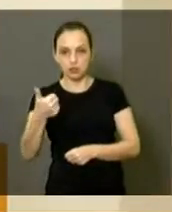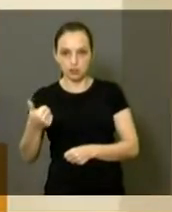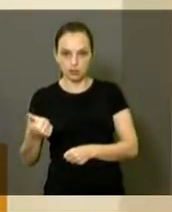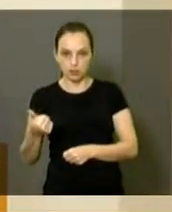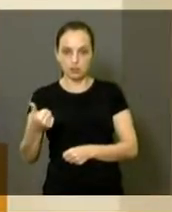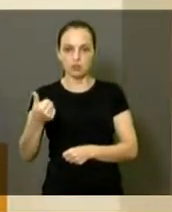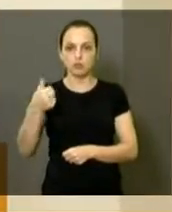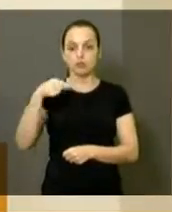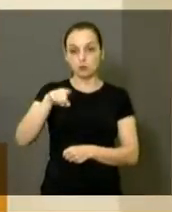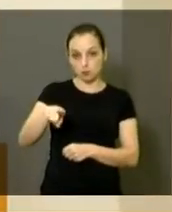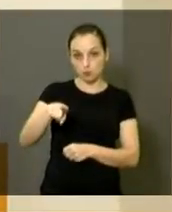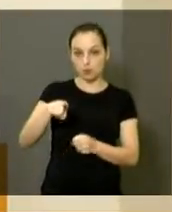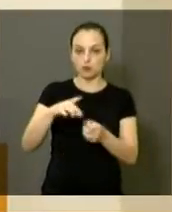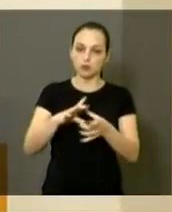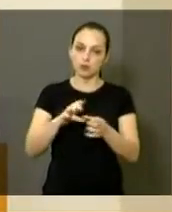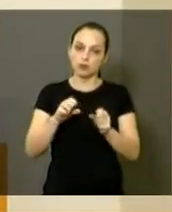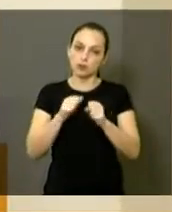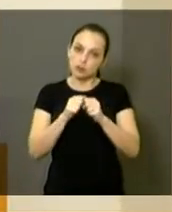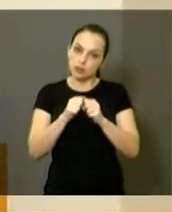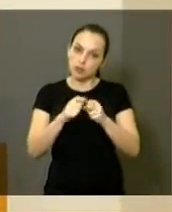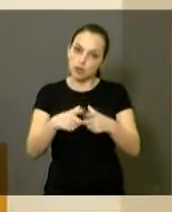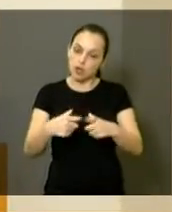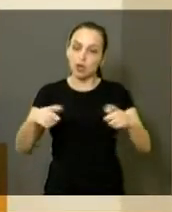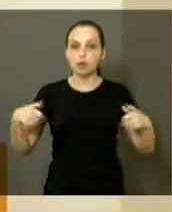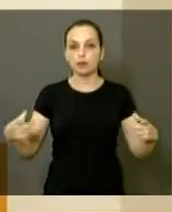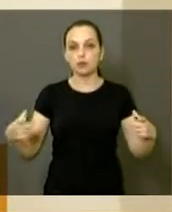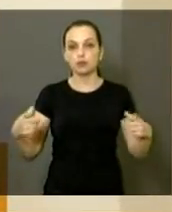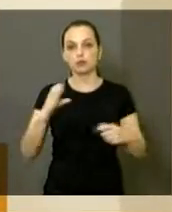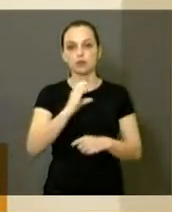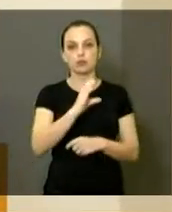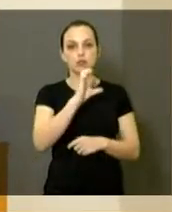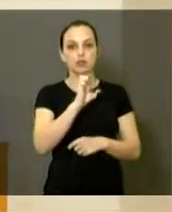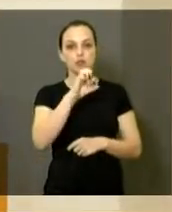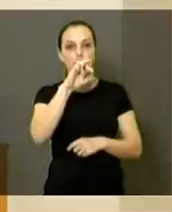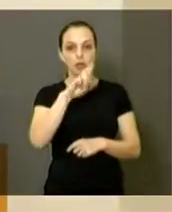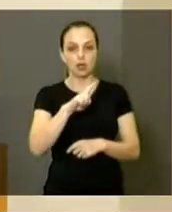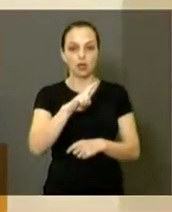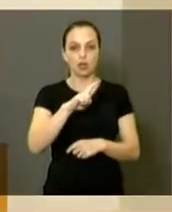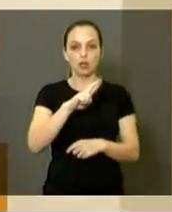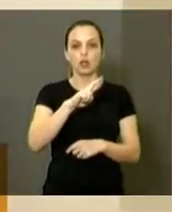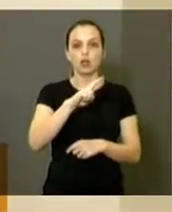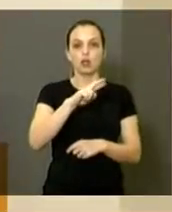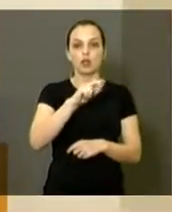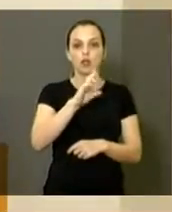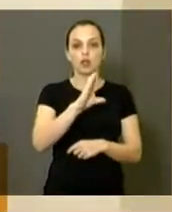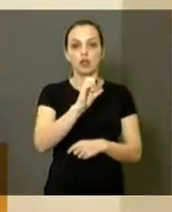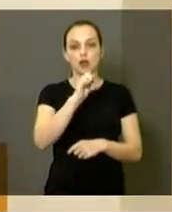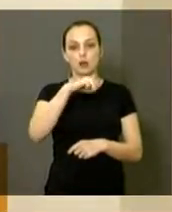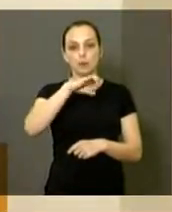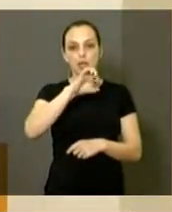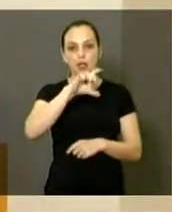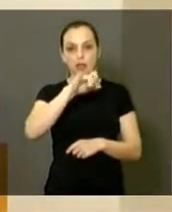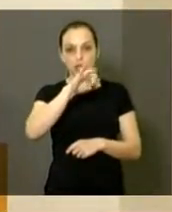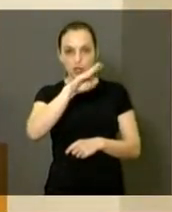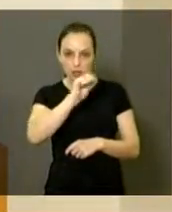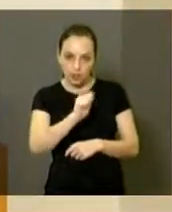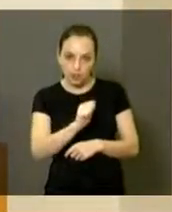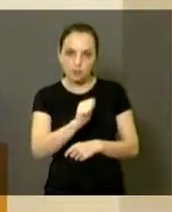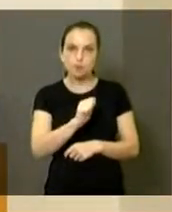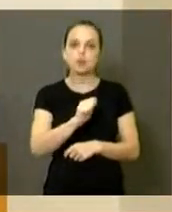R$ 616.000. Na ampliação do Centro de Educação e Recreação Carmelita Garcês I, no São José, no valor